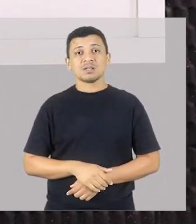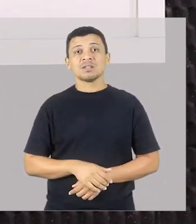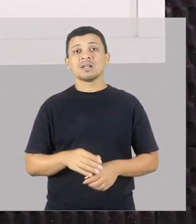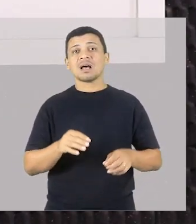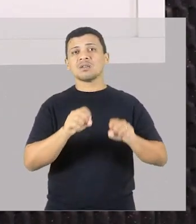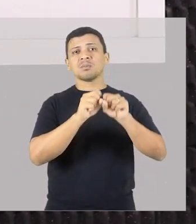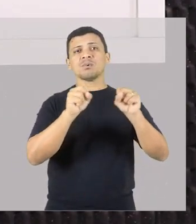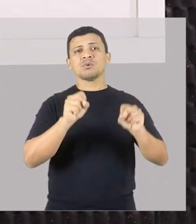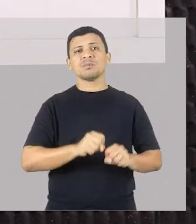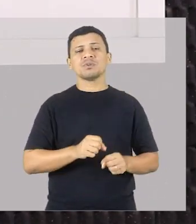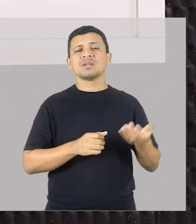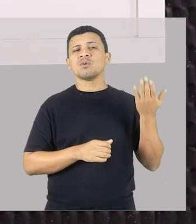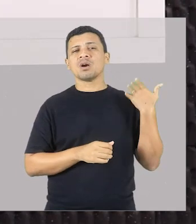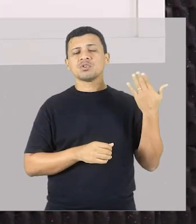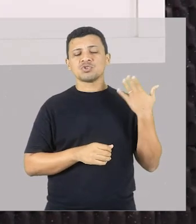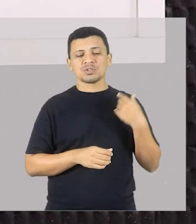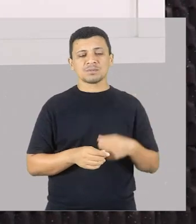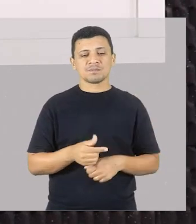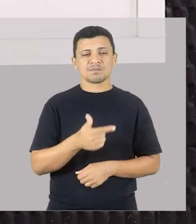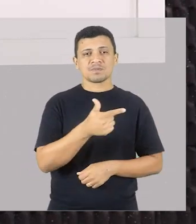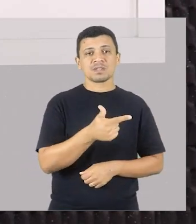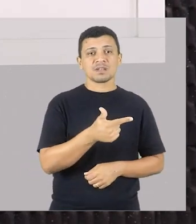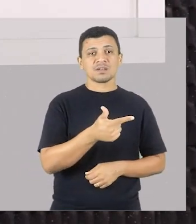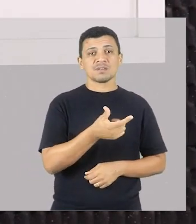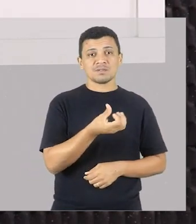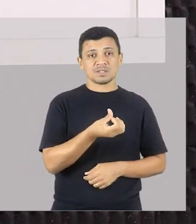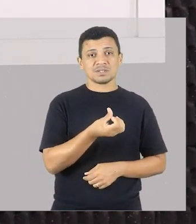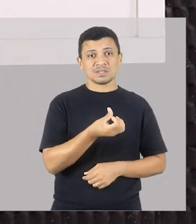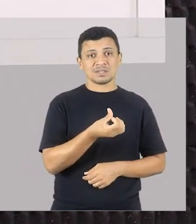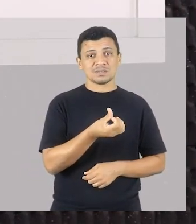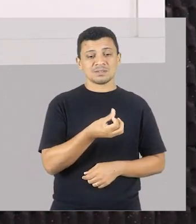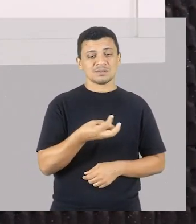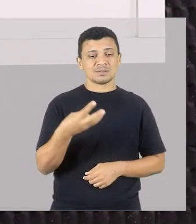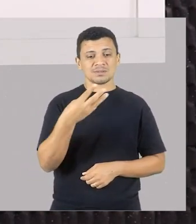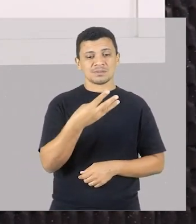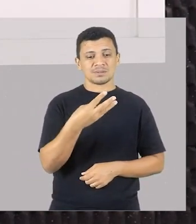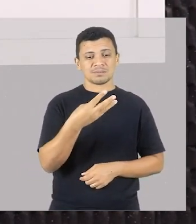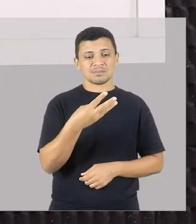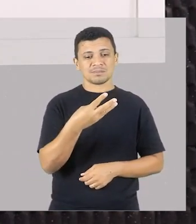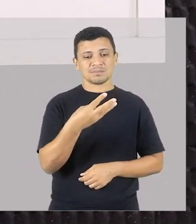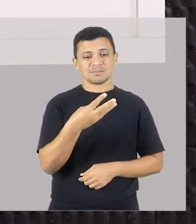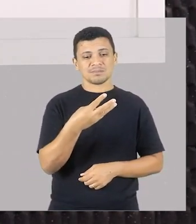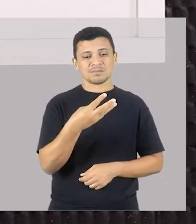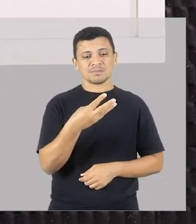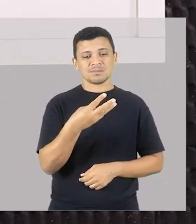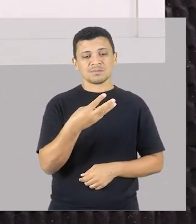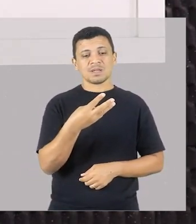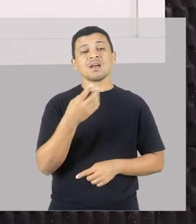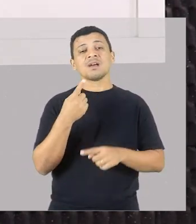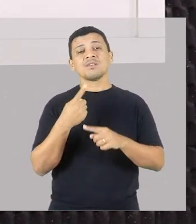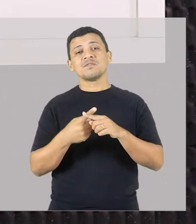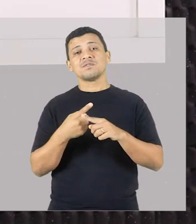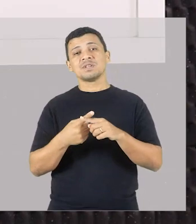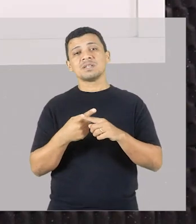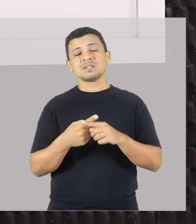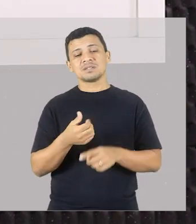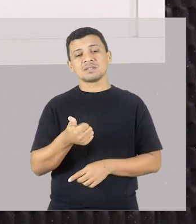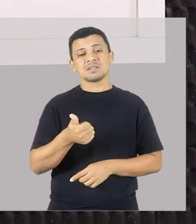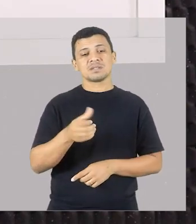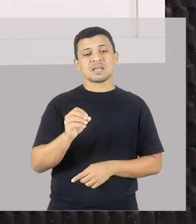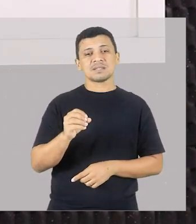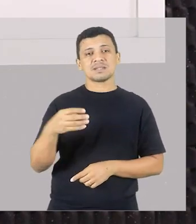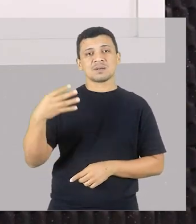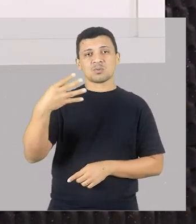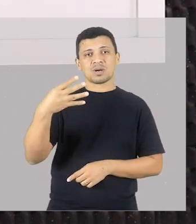antigo, o 26 apareceu 3 vezes, 26 ao cubo. E o 10 apareceu